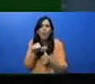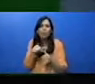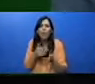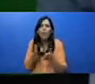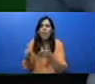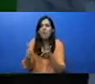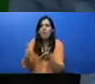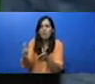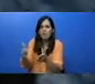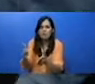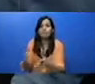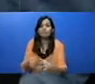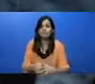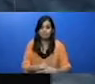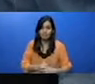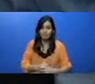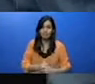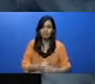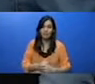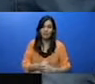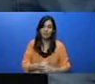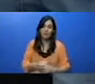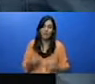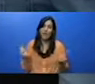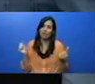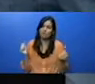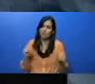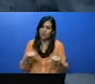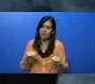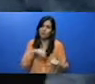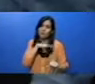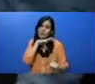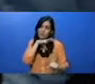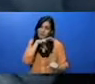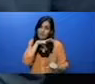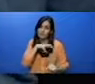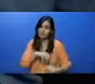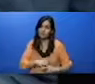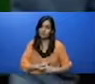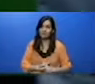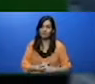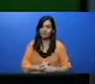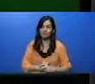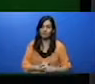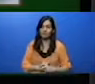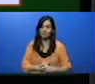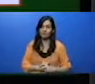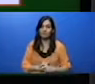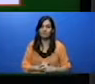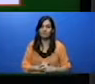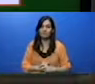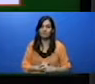rios, tá? Interfere muito na vida destes animais.